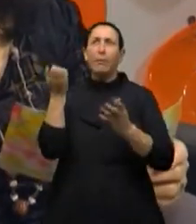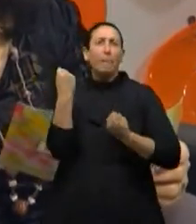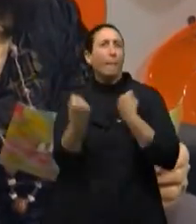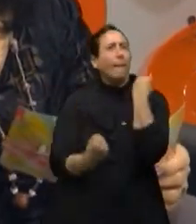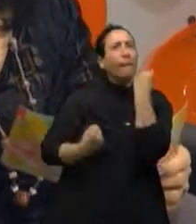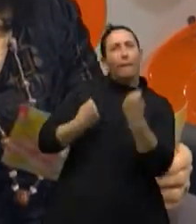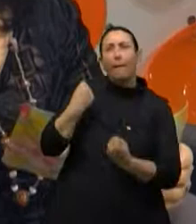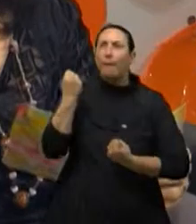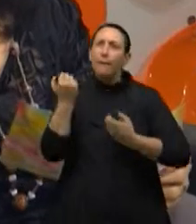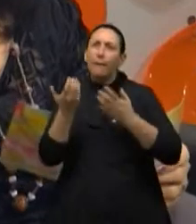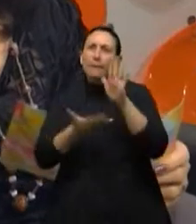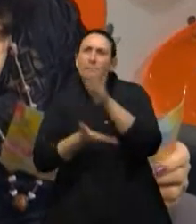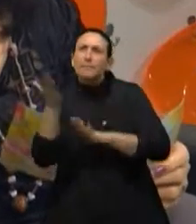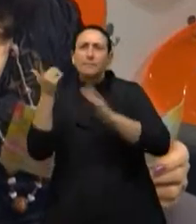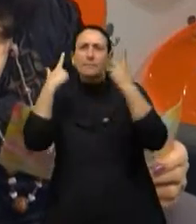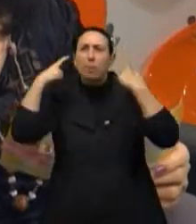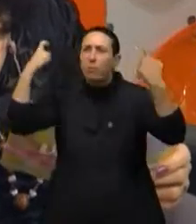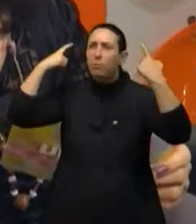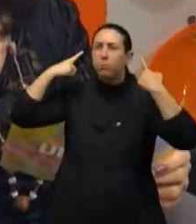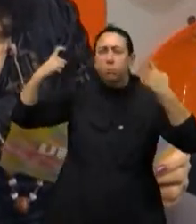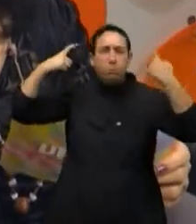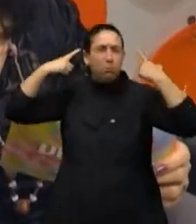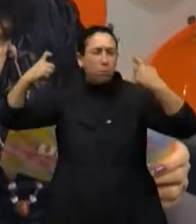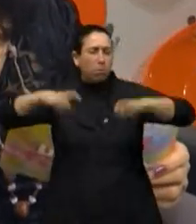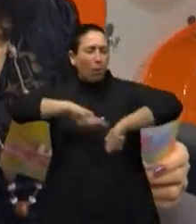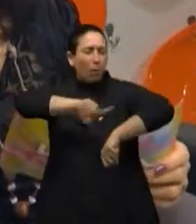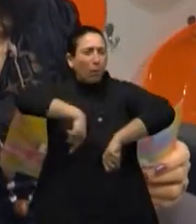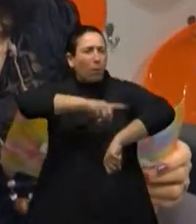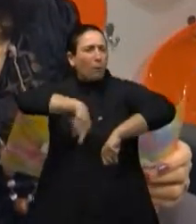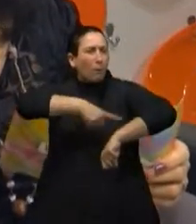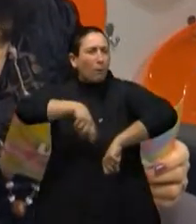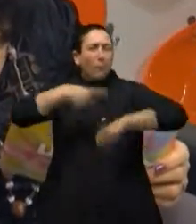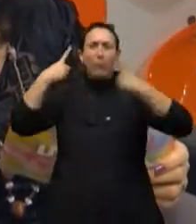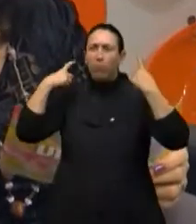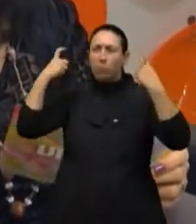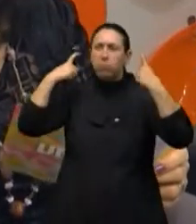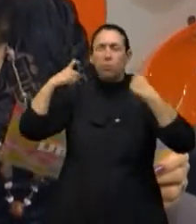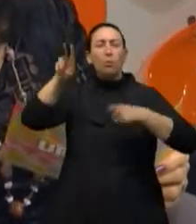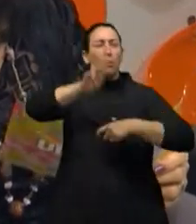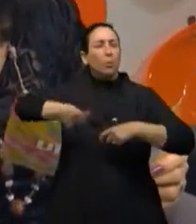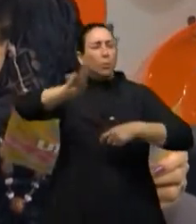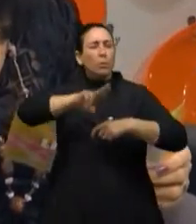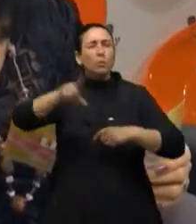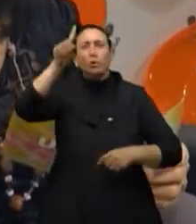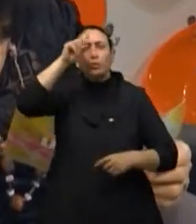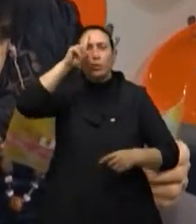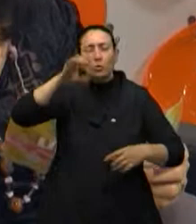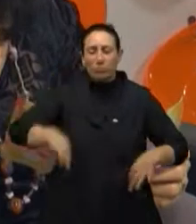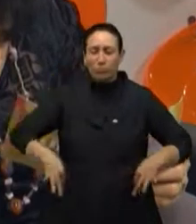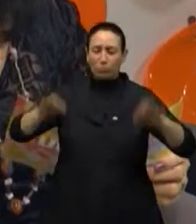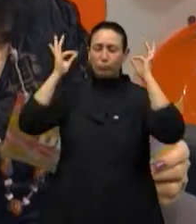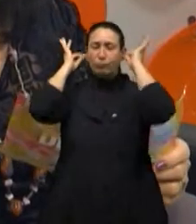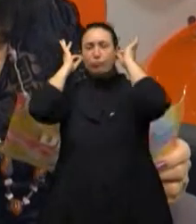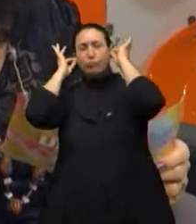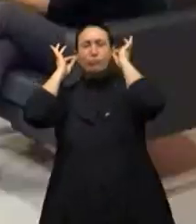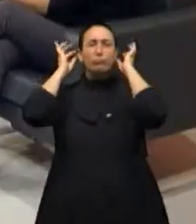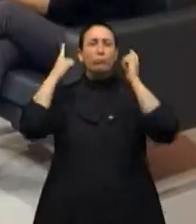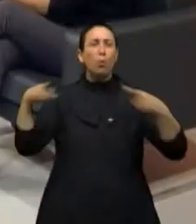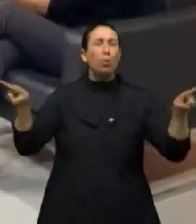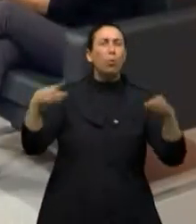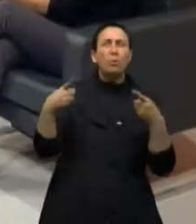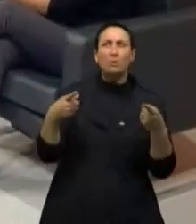às vezes horas e horas no dia a dia usa um fone de ouvido né numa intensidade enorme